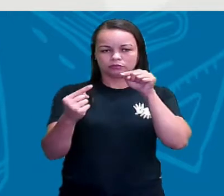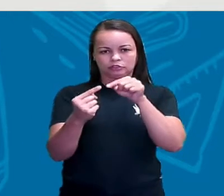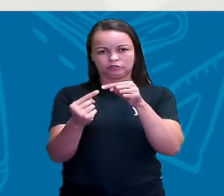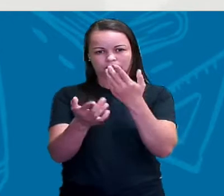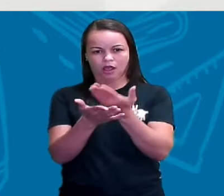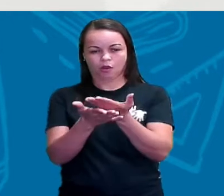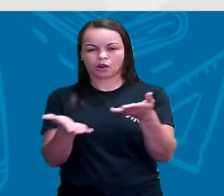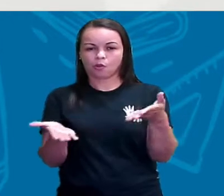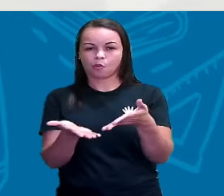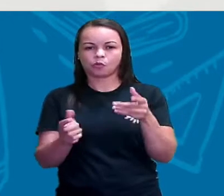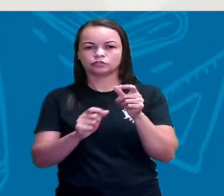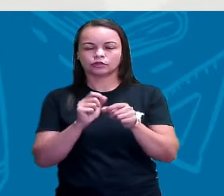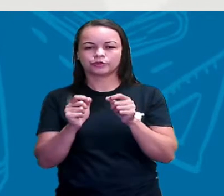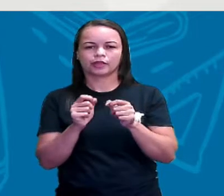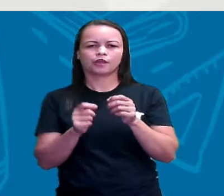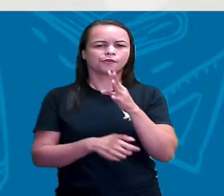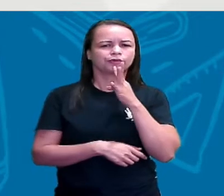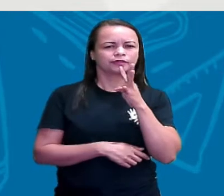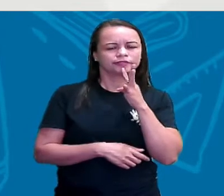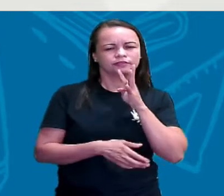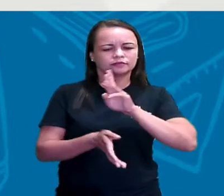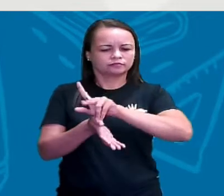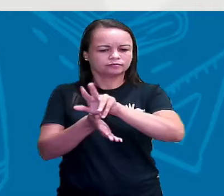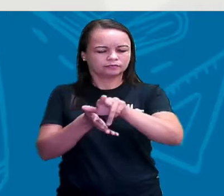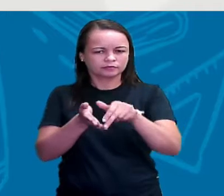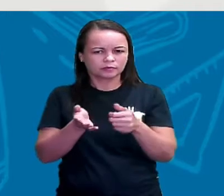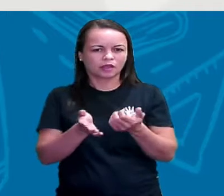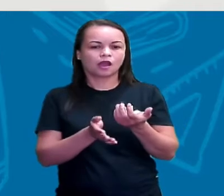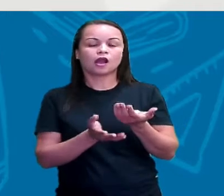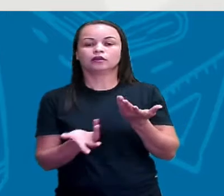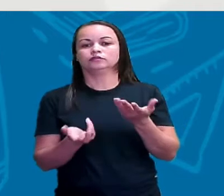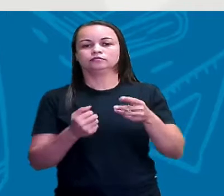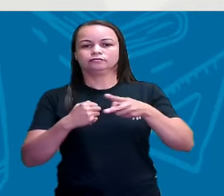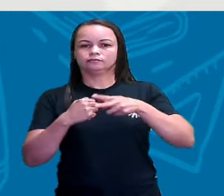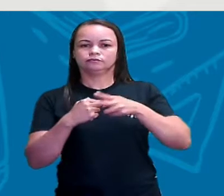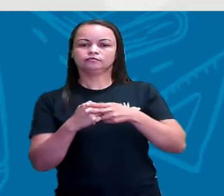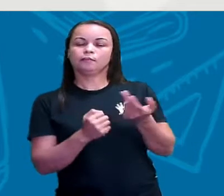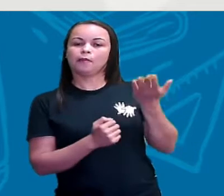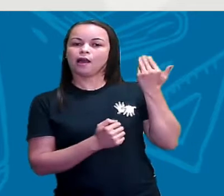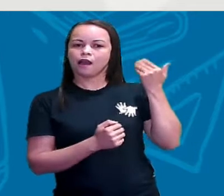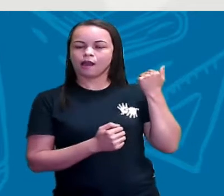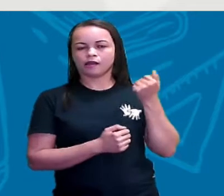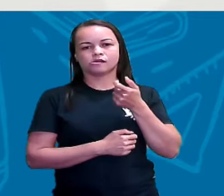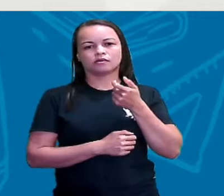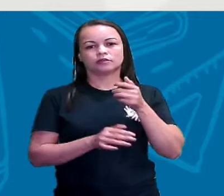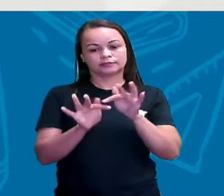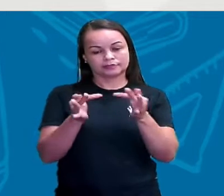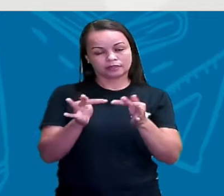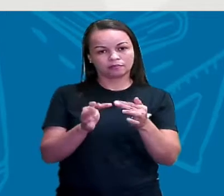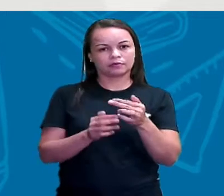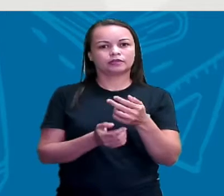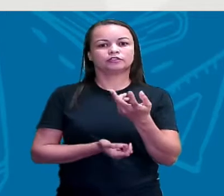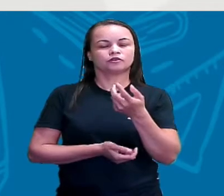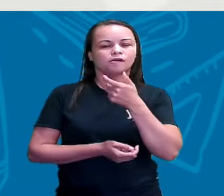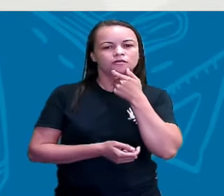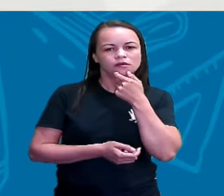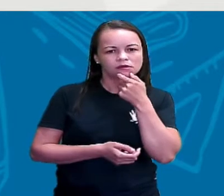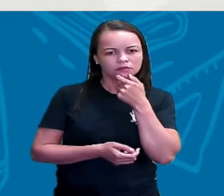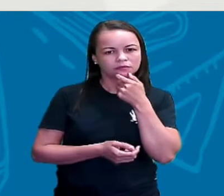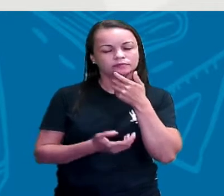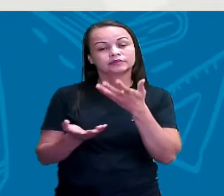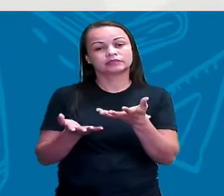conhecer as diferentes formas dos verbos no passado simples na língua inglesa, claro, de